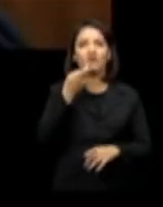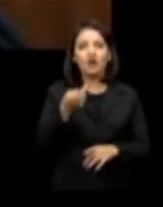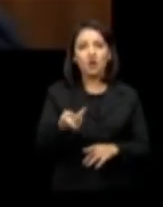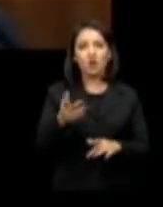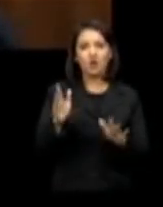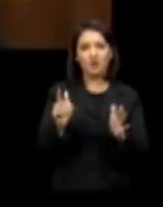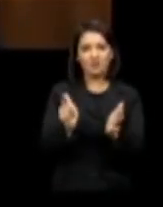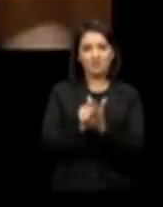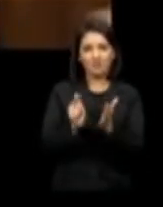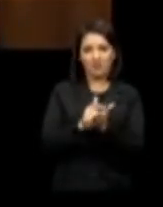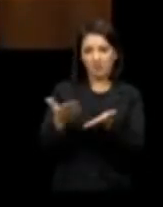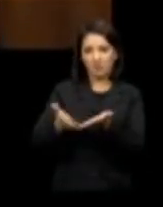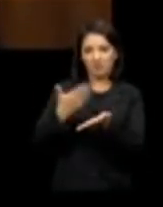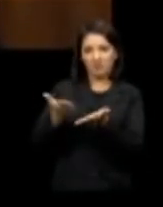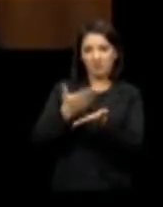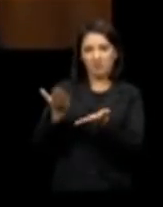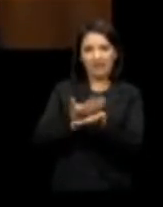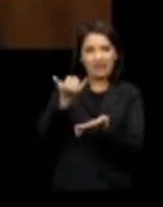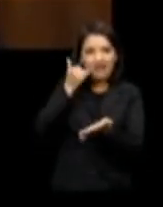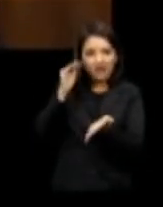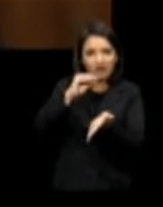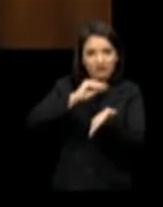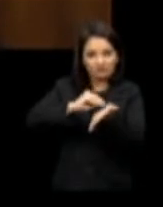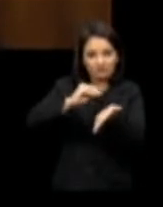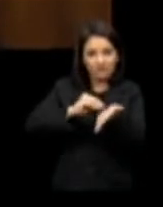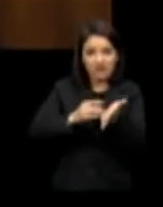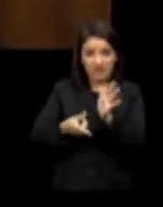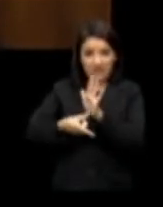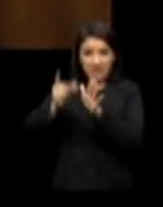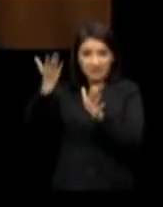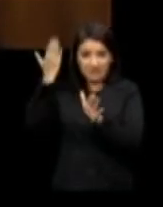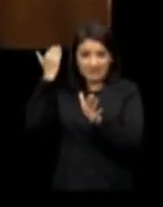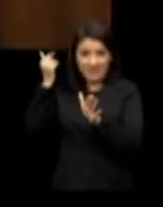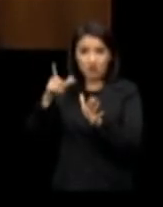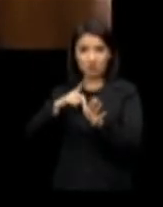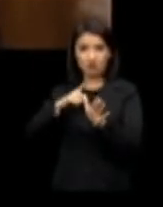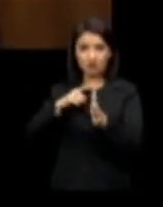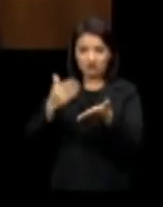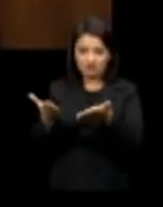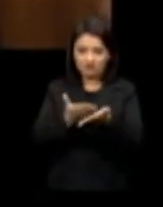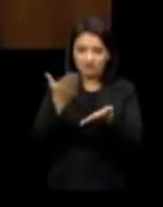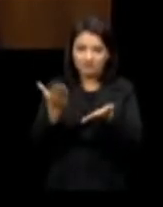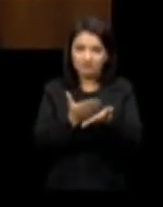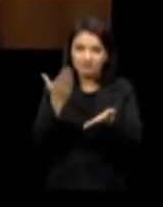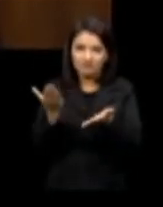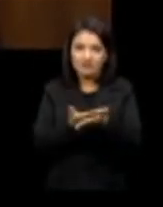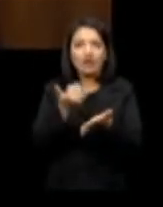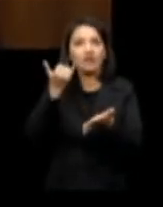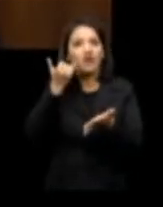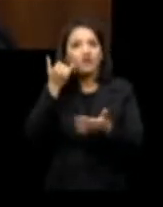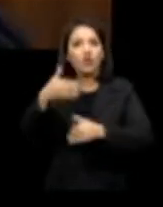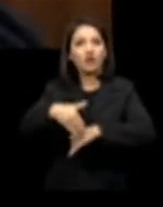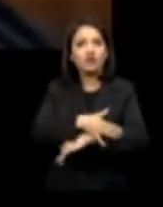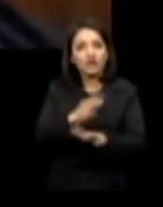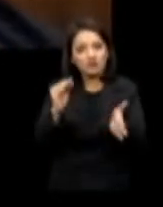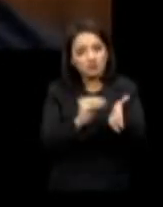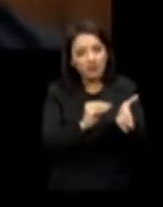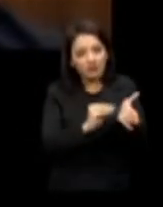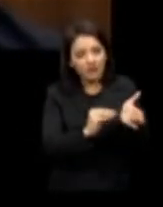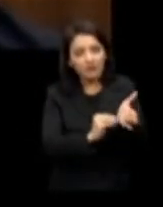É claro que, como já foi observado, a lista telefônica, à época da sua existência, já tinha